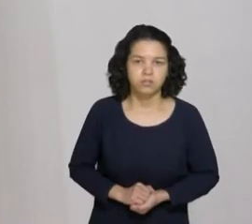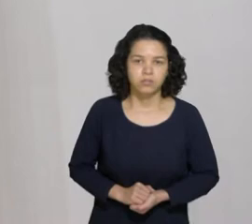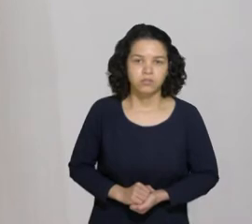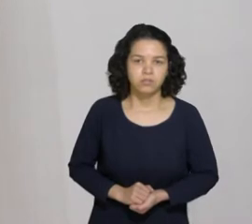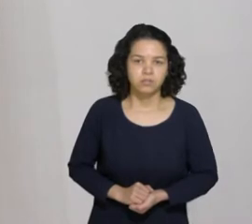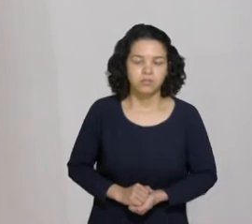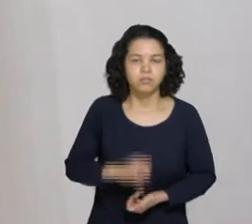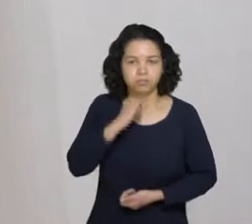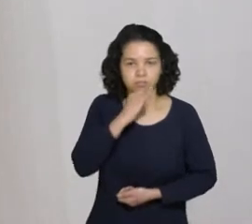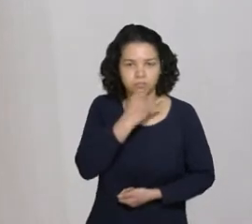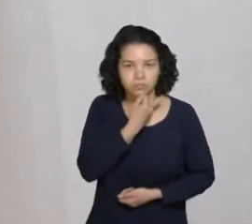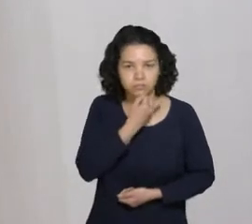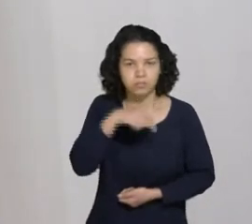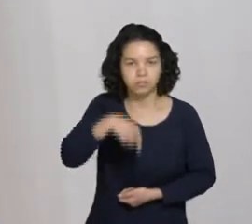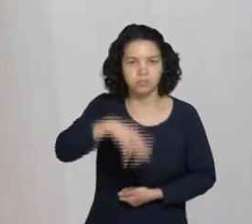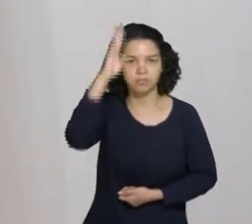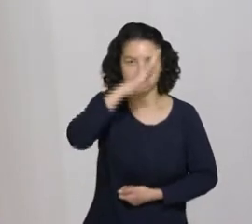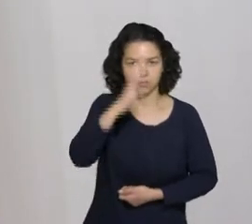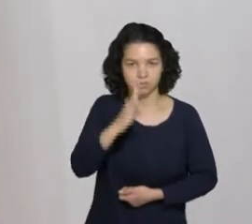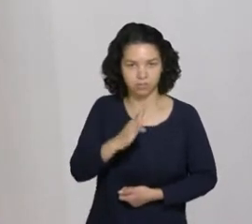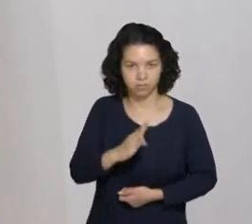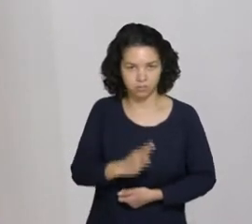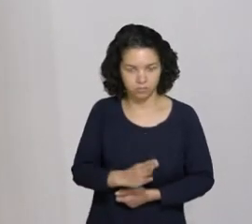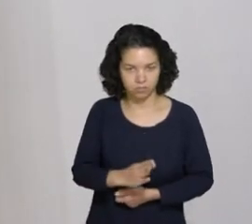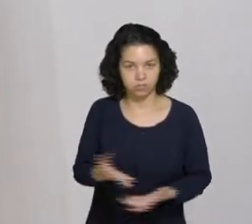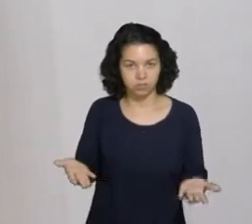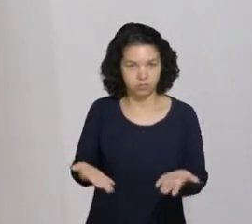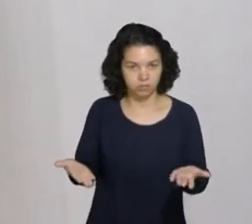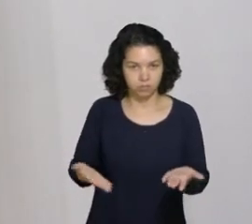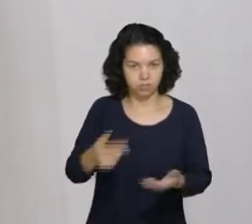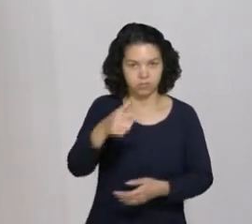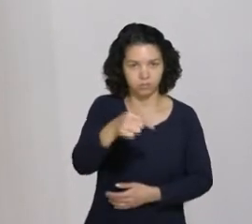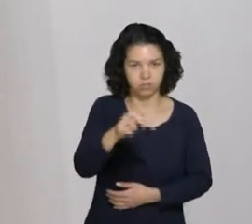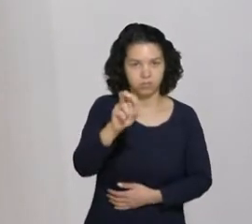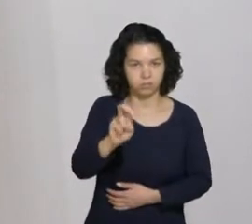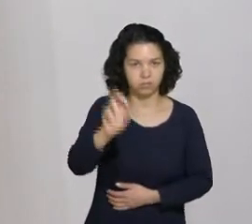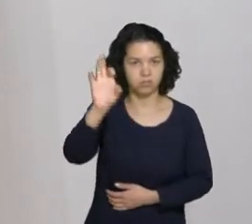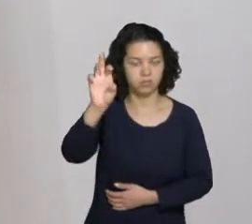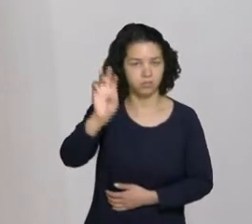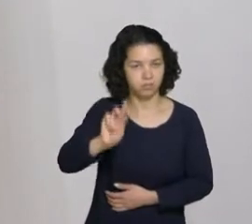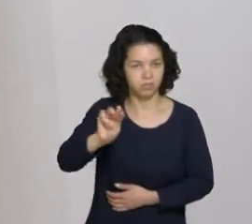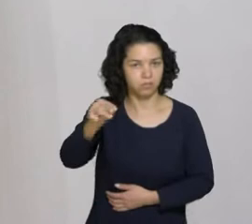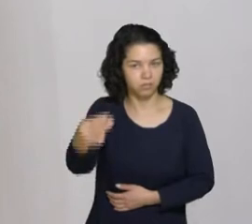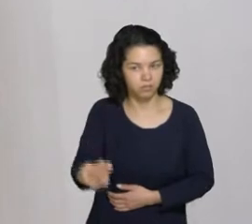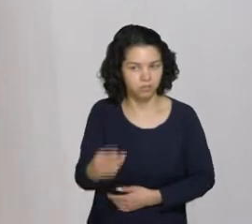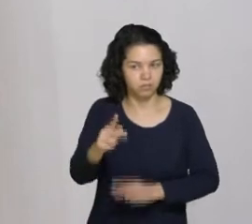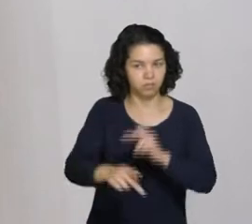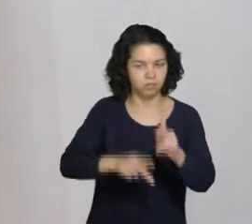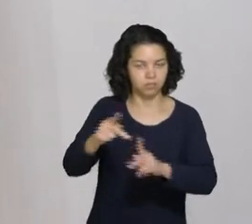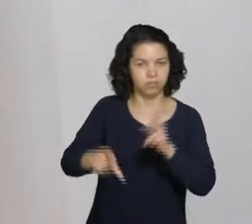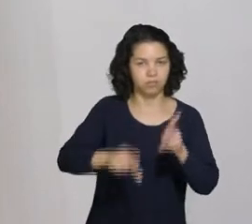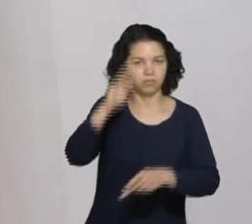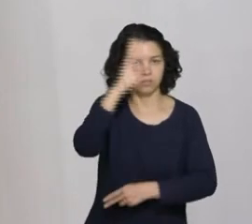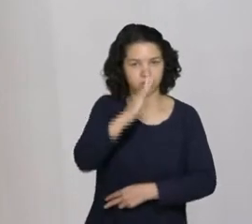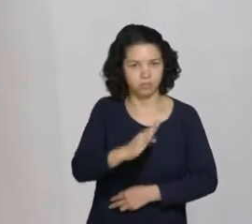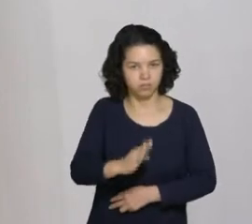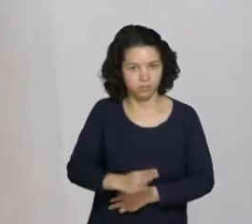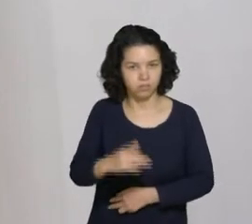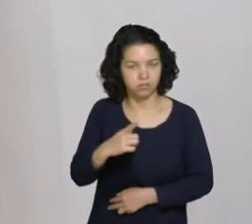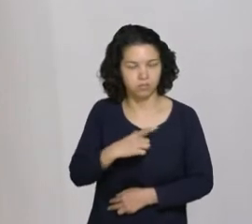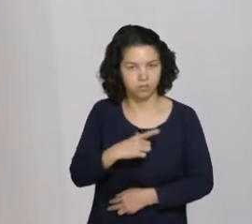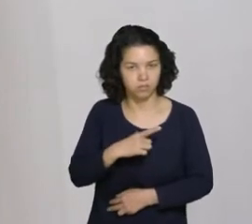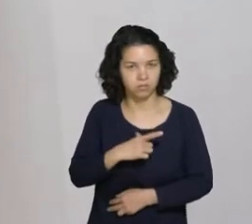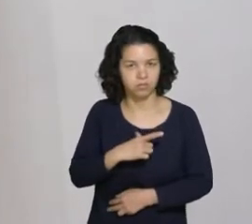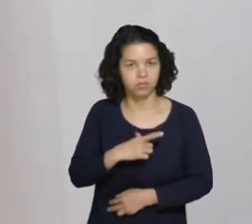e infelizmente no Brasil hoje 75 milhões de brasileiros vivem com